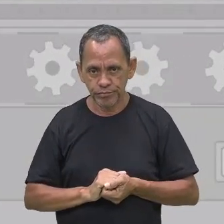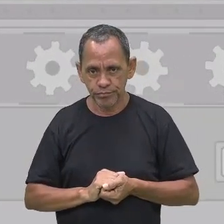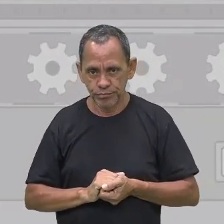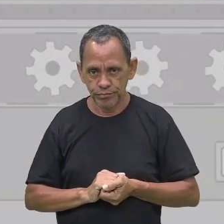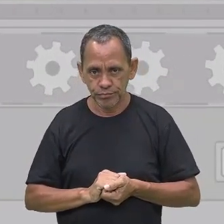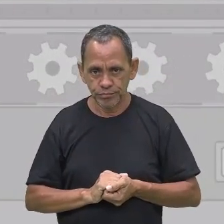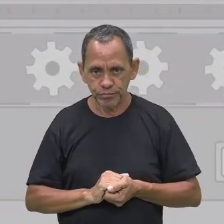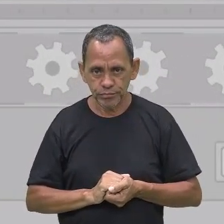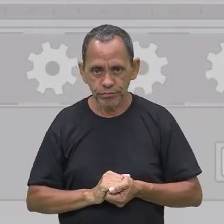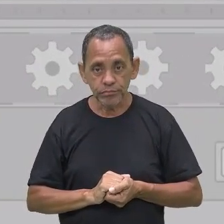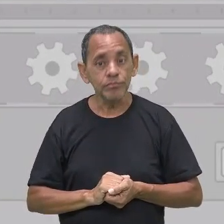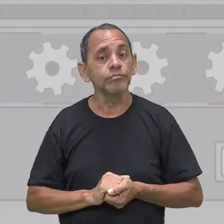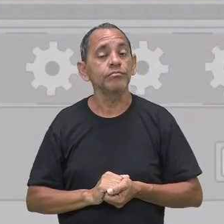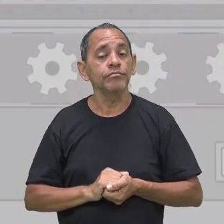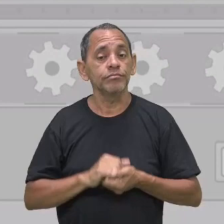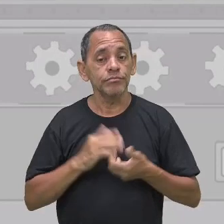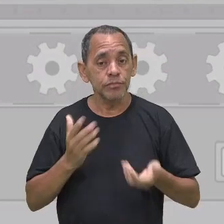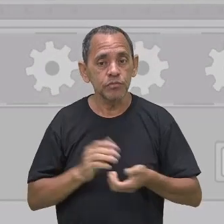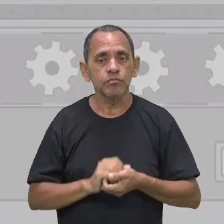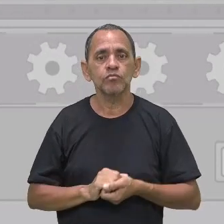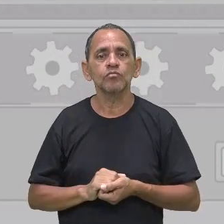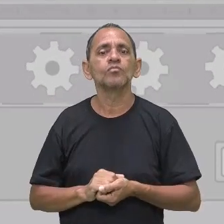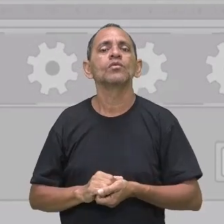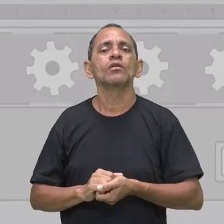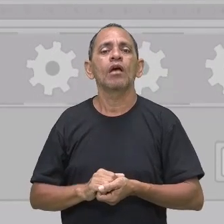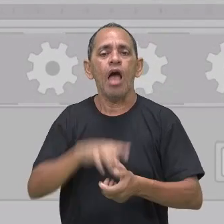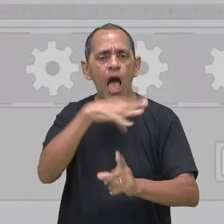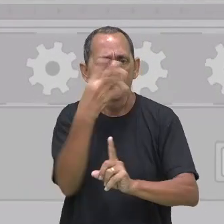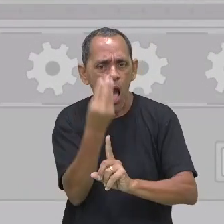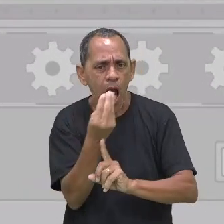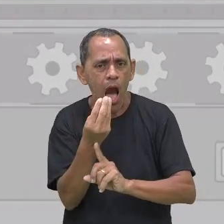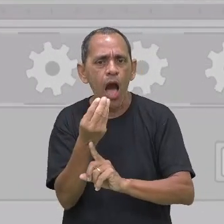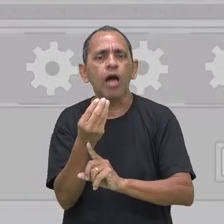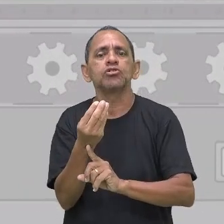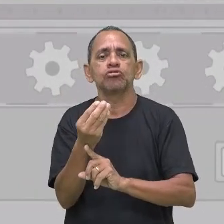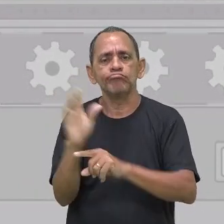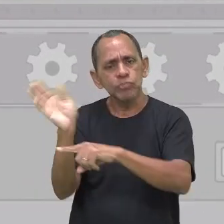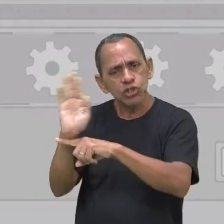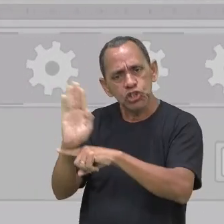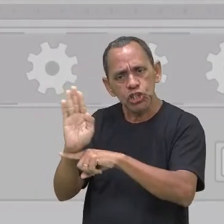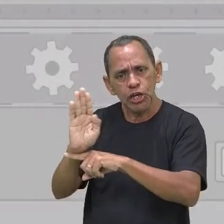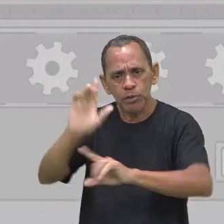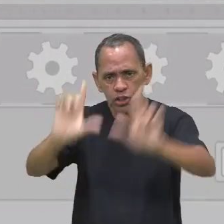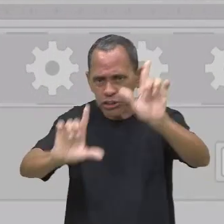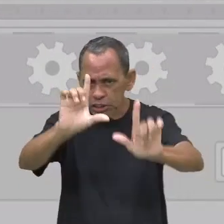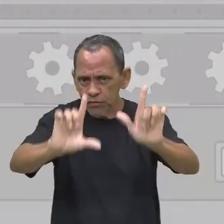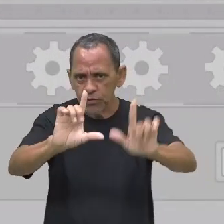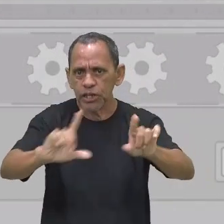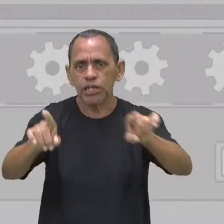a arte, o cinema, a televisão, né, a própria